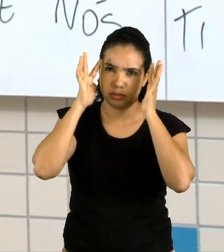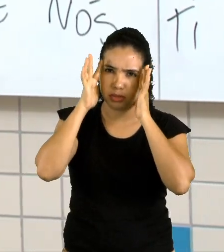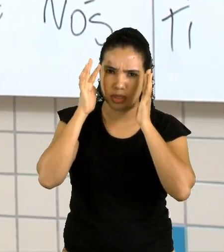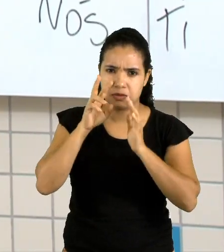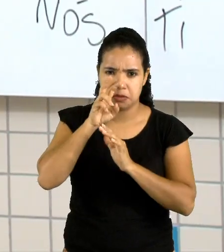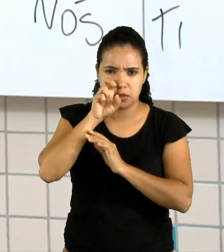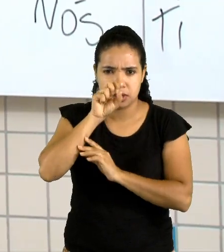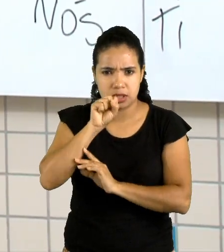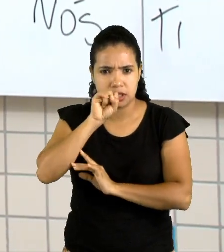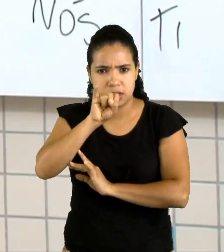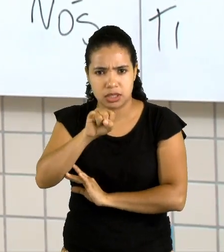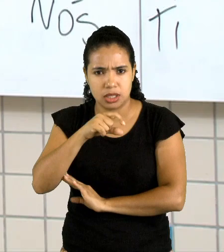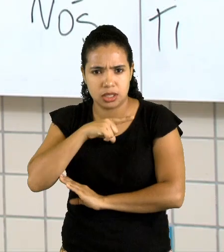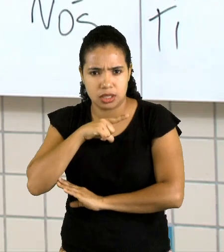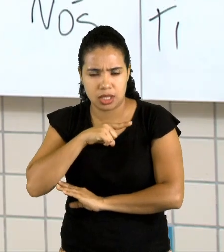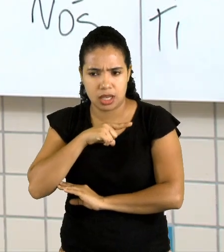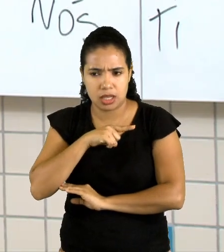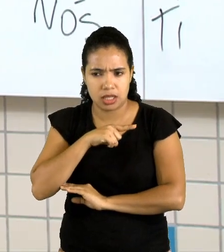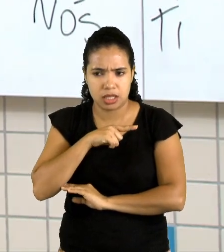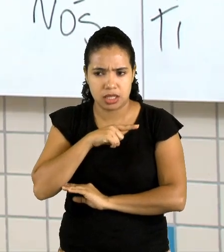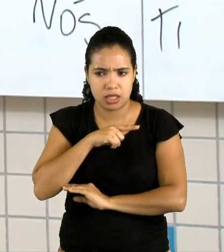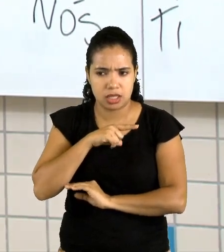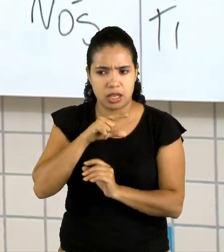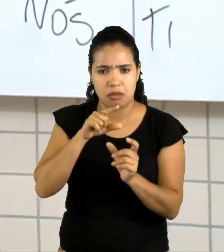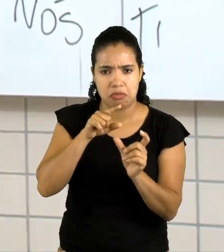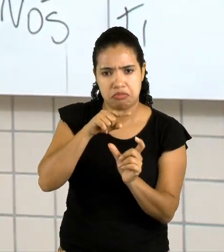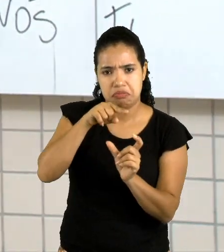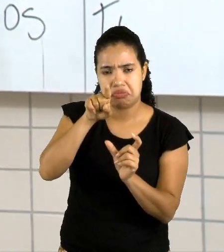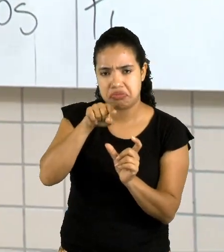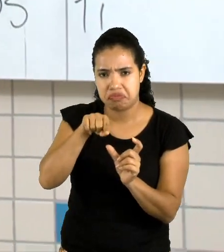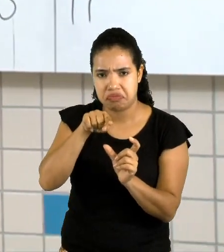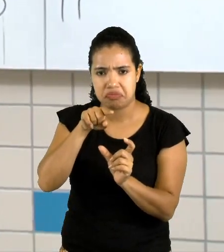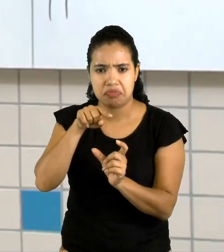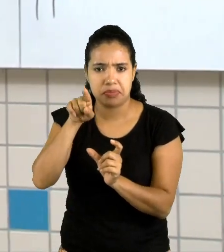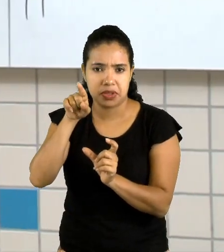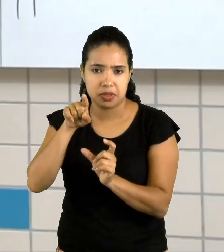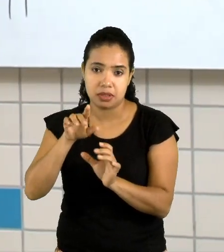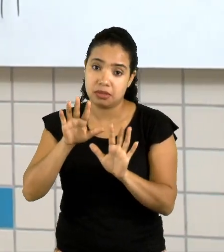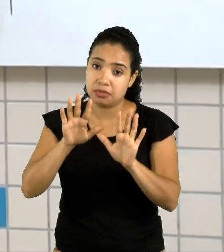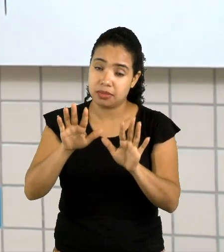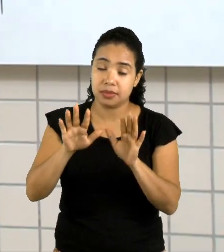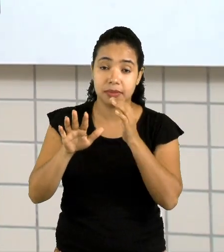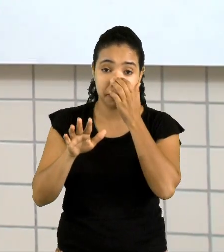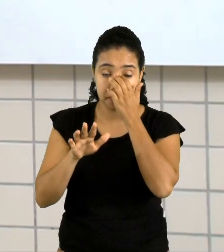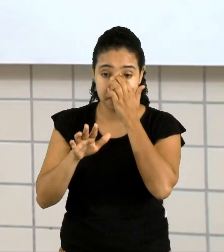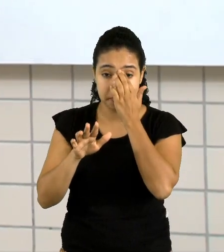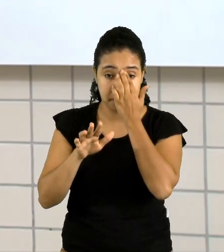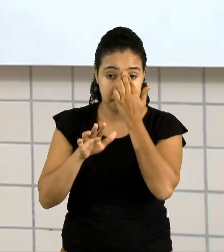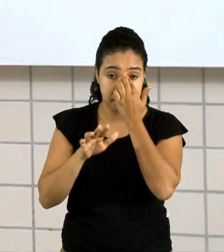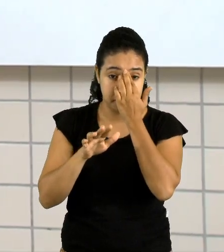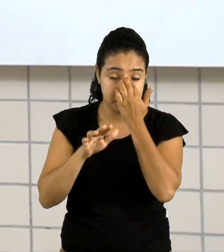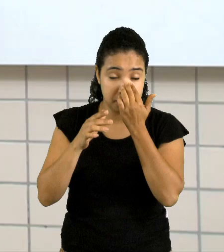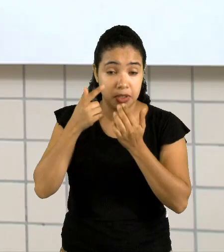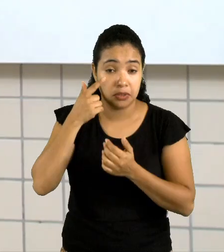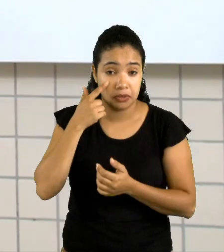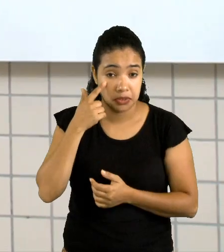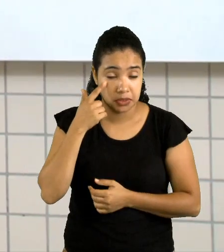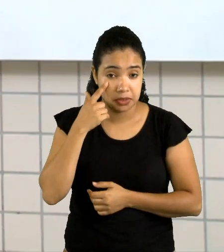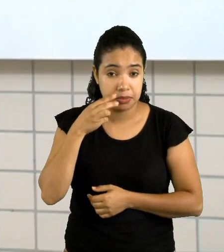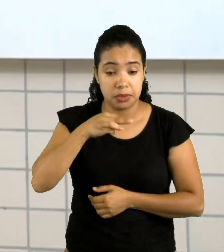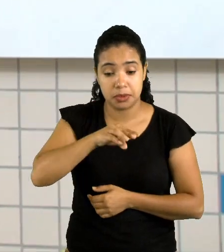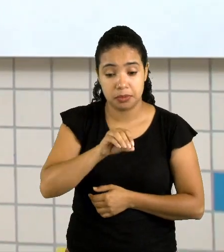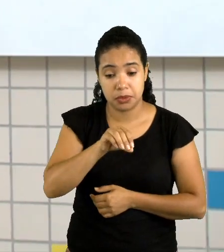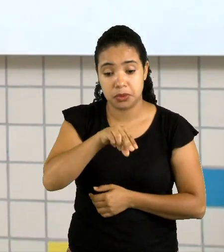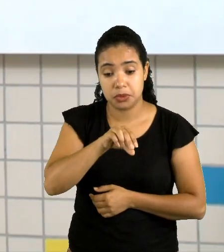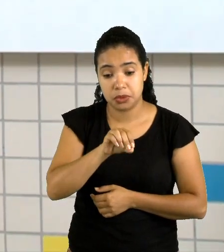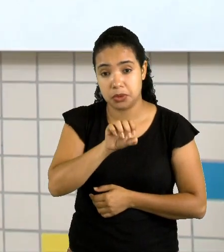quando tiver acento? Claro que não. Nós vimos que esses monossílabos são fortes, ou